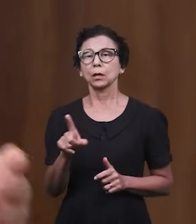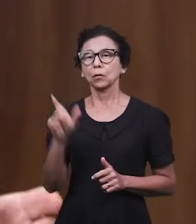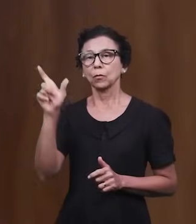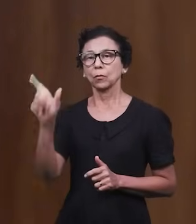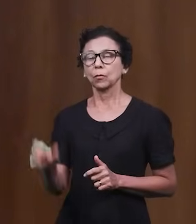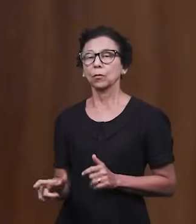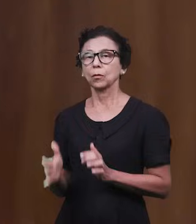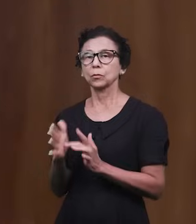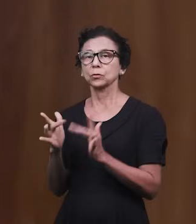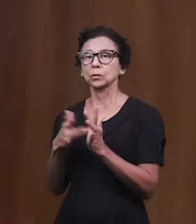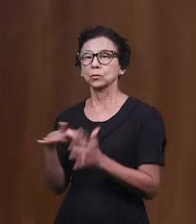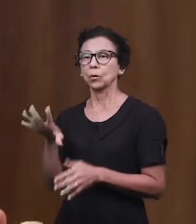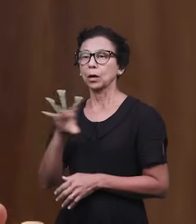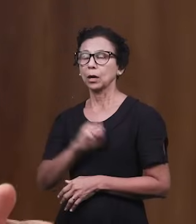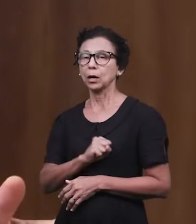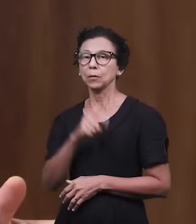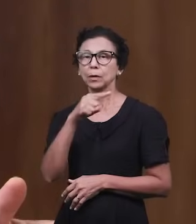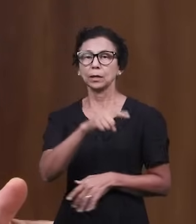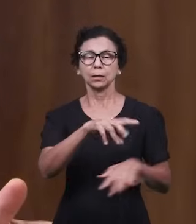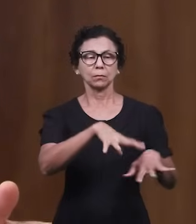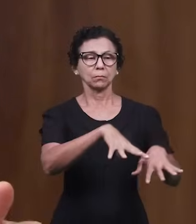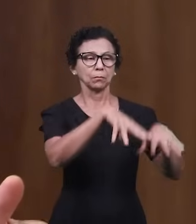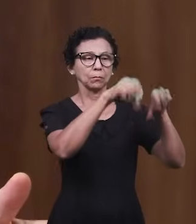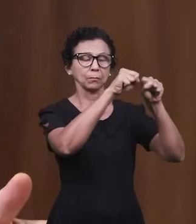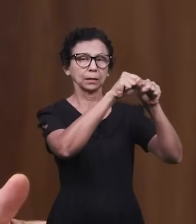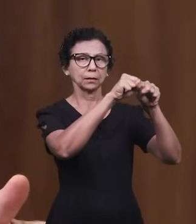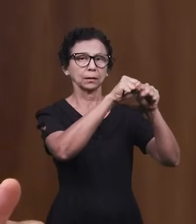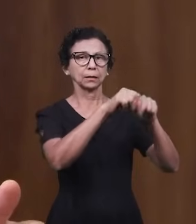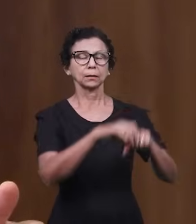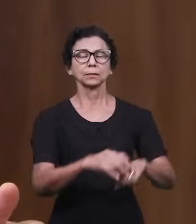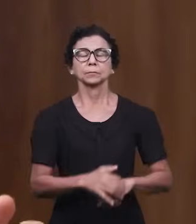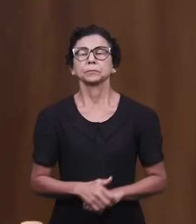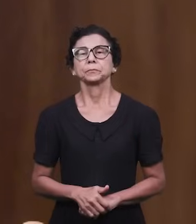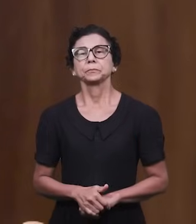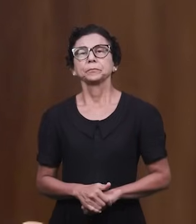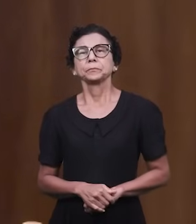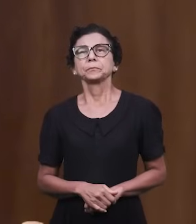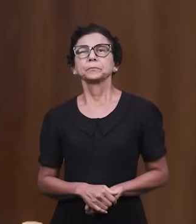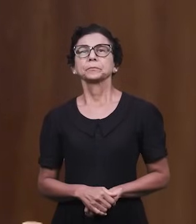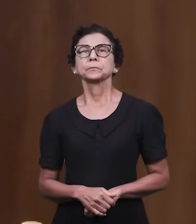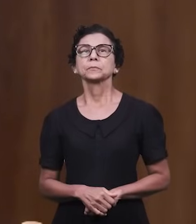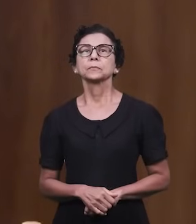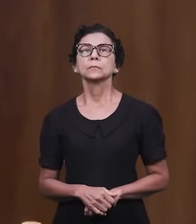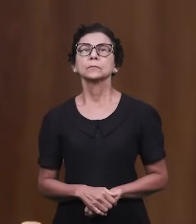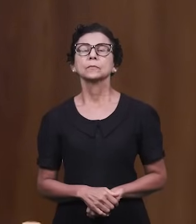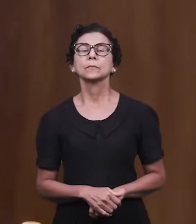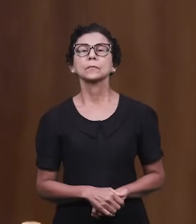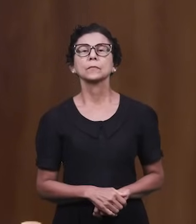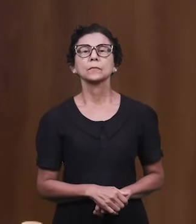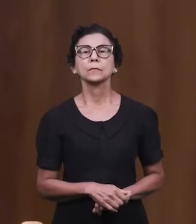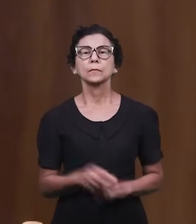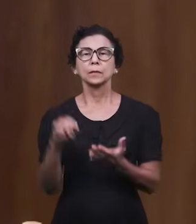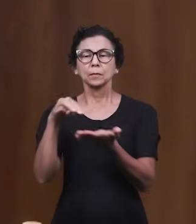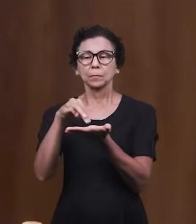para uma explicação dessa palavra, o significado da palavra Maranata, ela é um